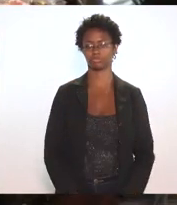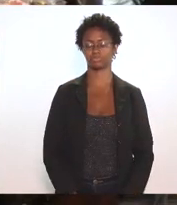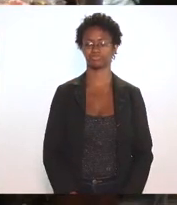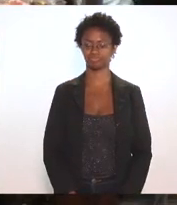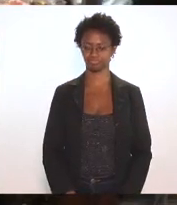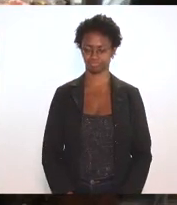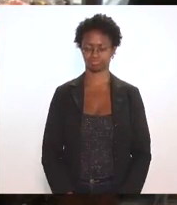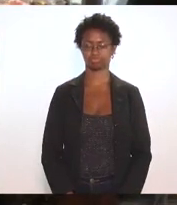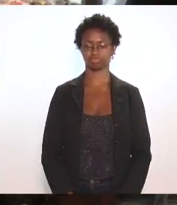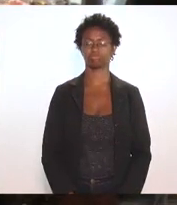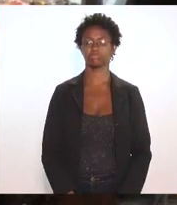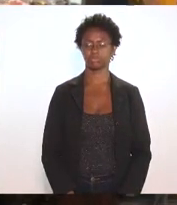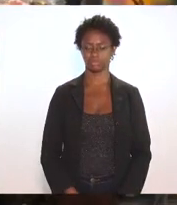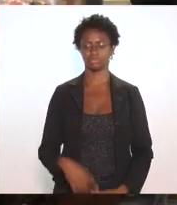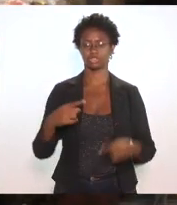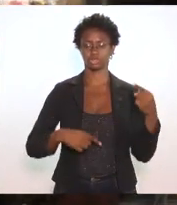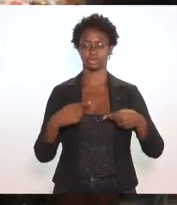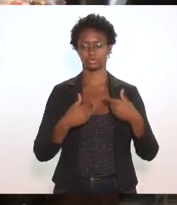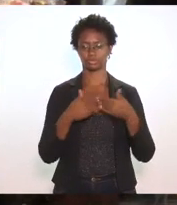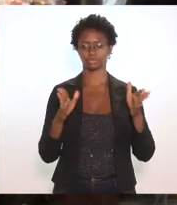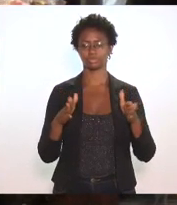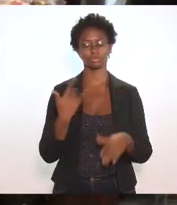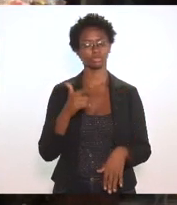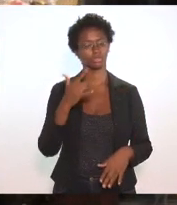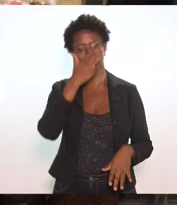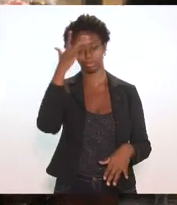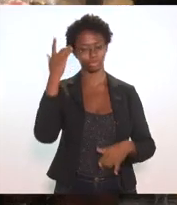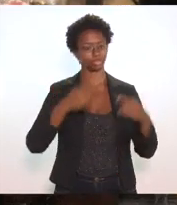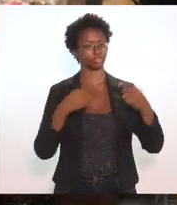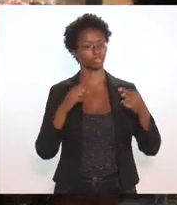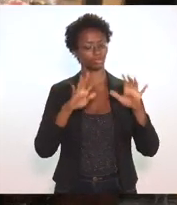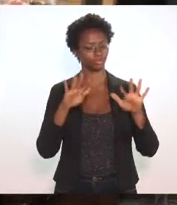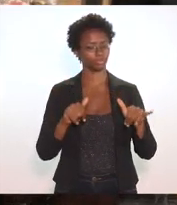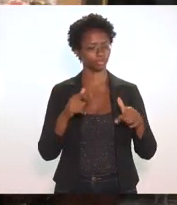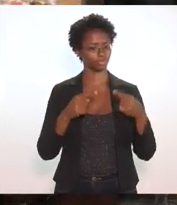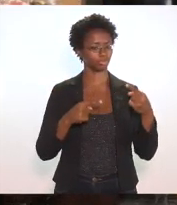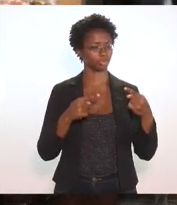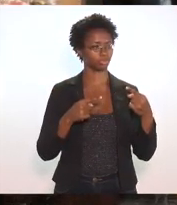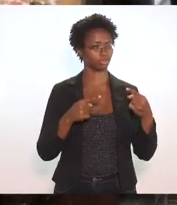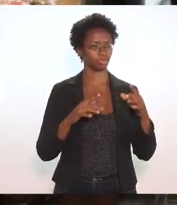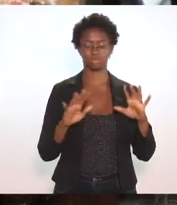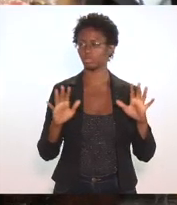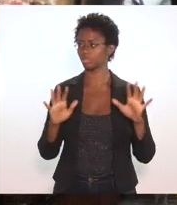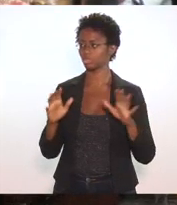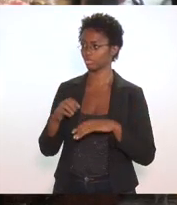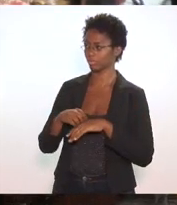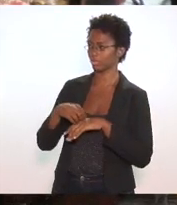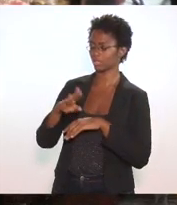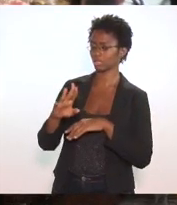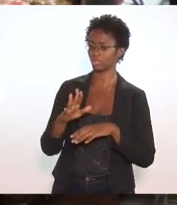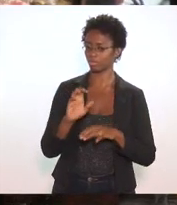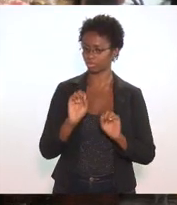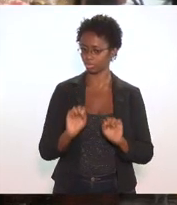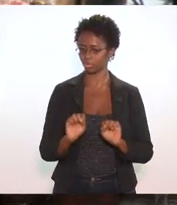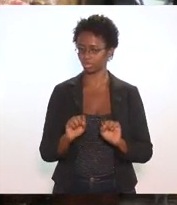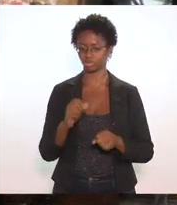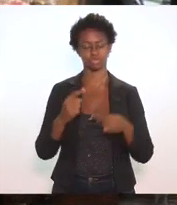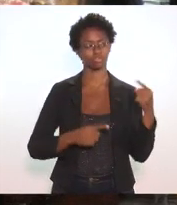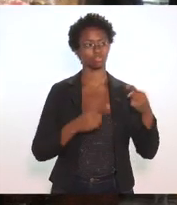Com os pareceres emitidos em discussão, não havendo quem queira discutir, encerra a discussão. Para encaminhar, presidente, pode ser? Para